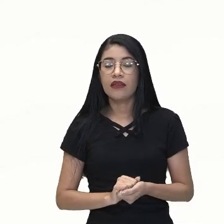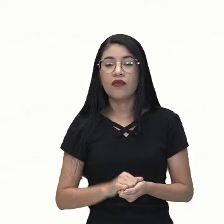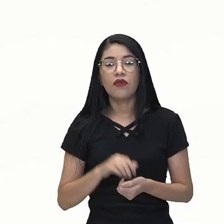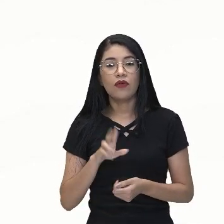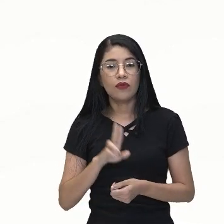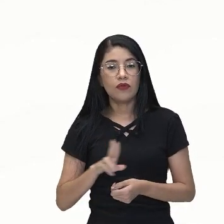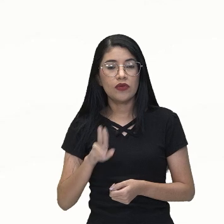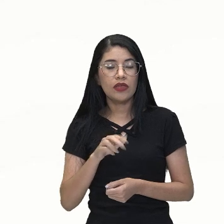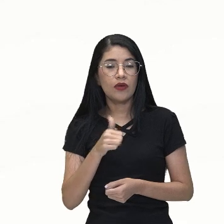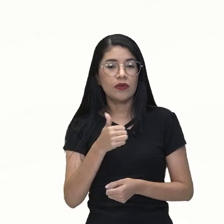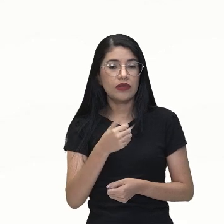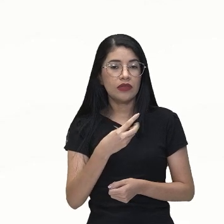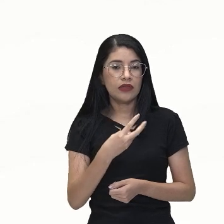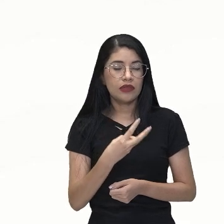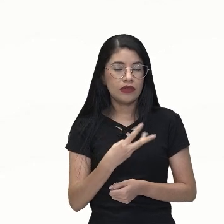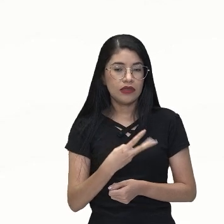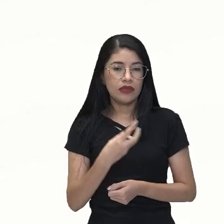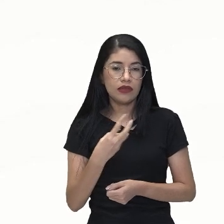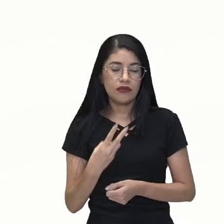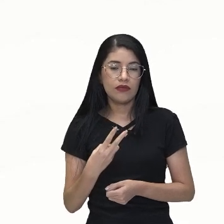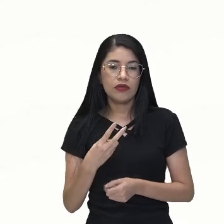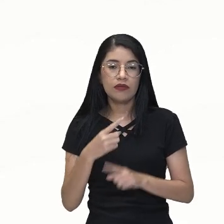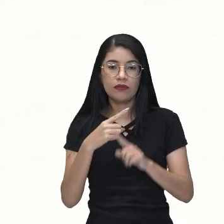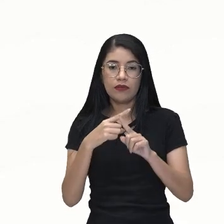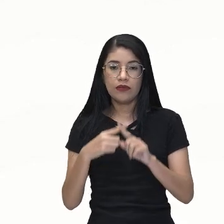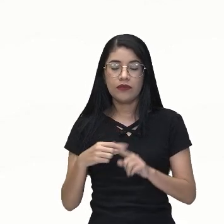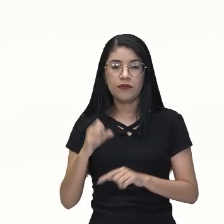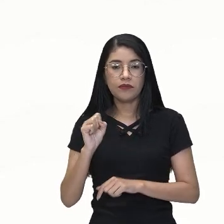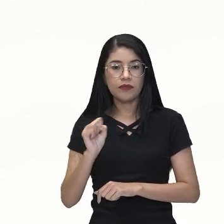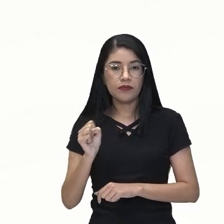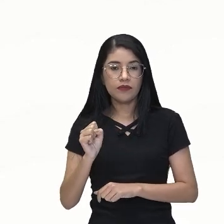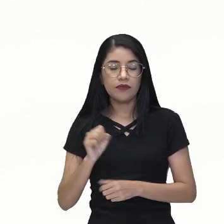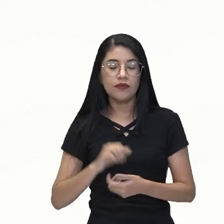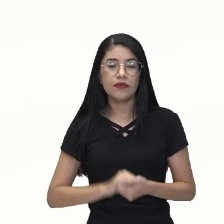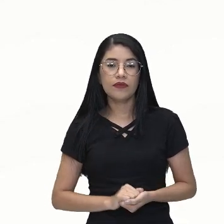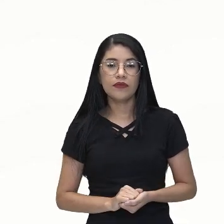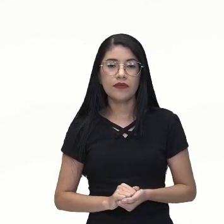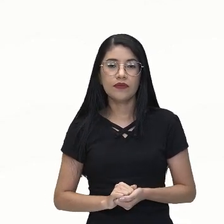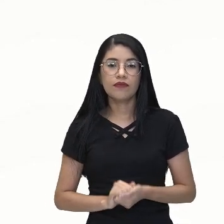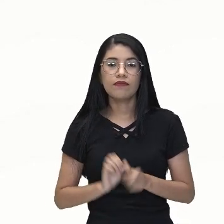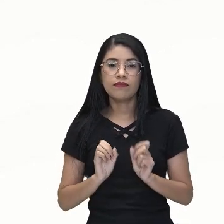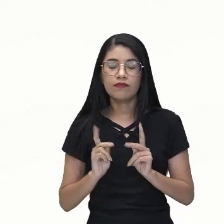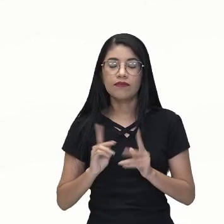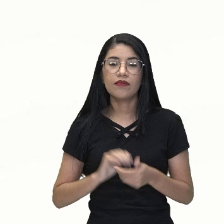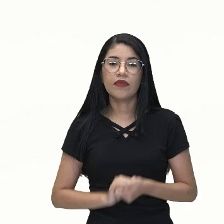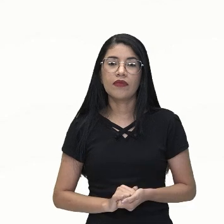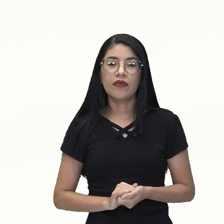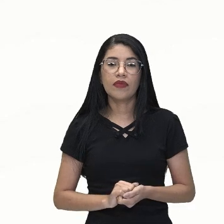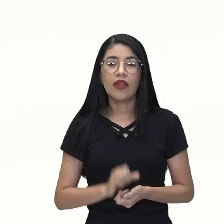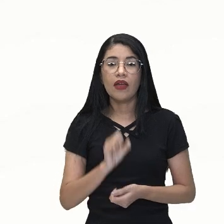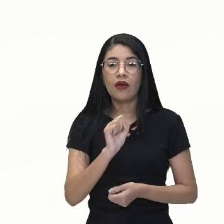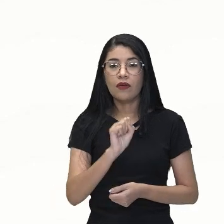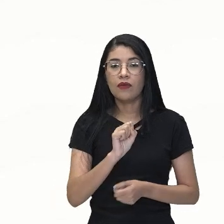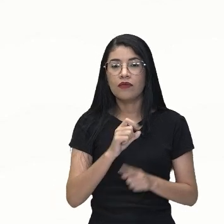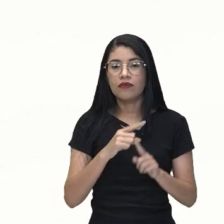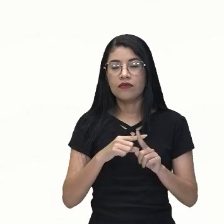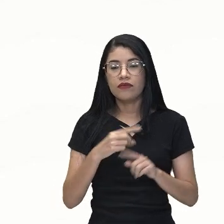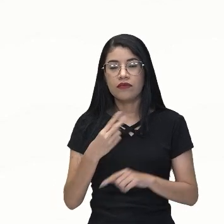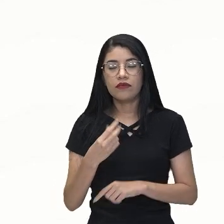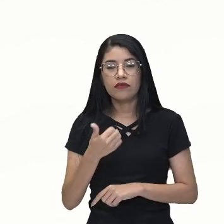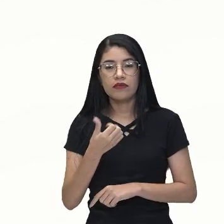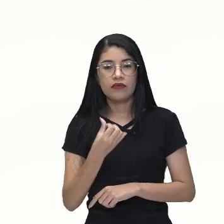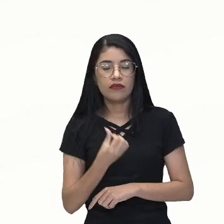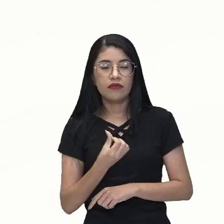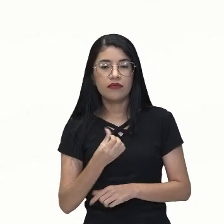dele e multiplicar por 8. Beleza? Então, vamos lá. 8 vezes 2, 16,